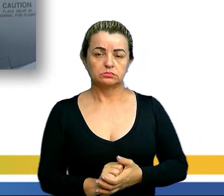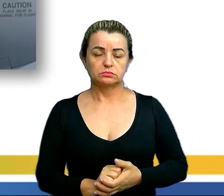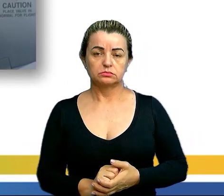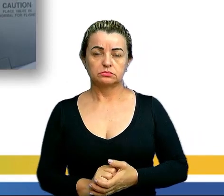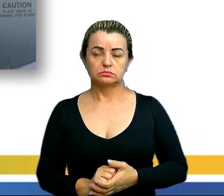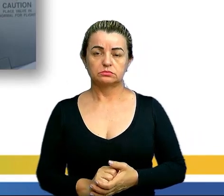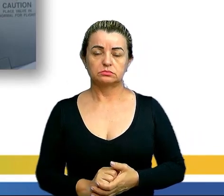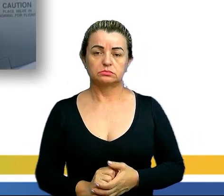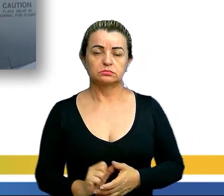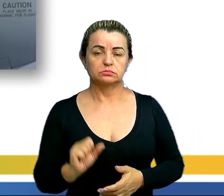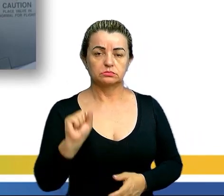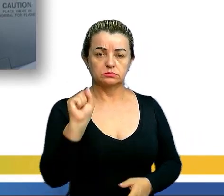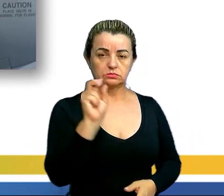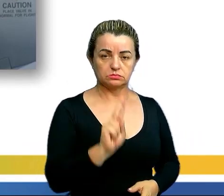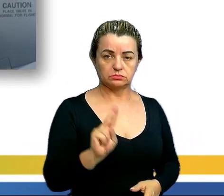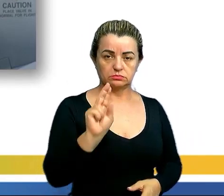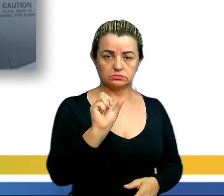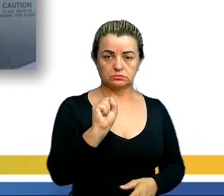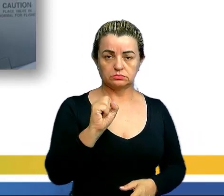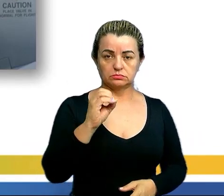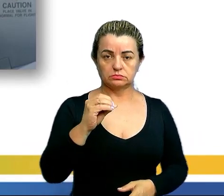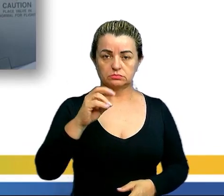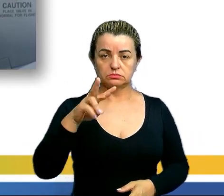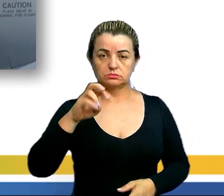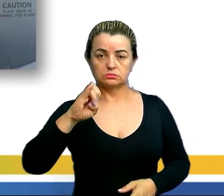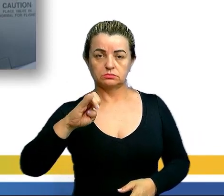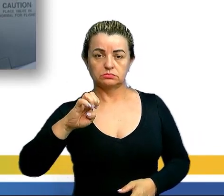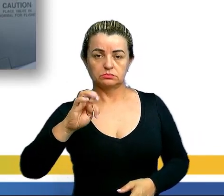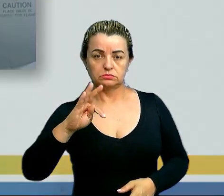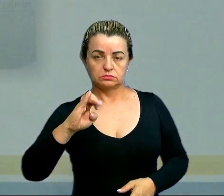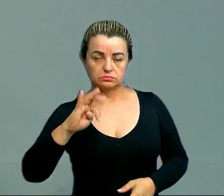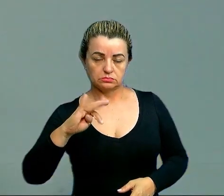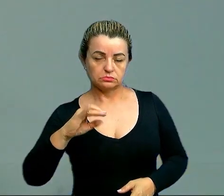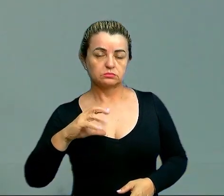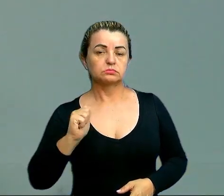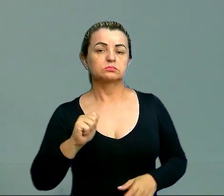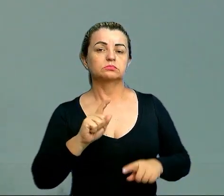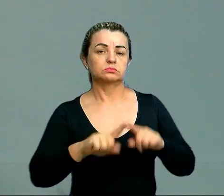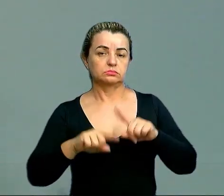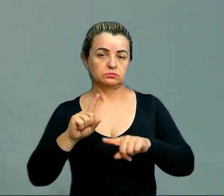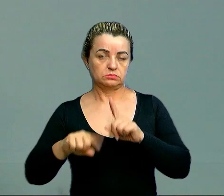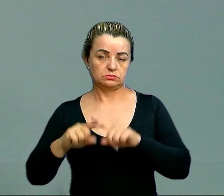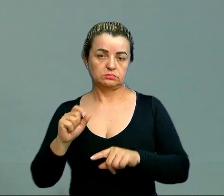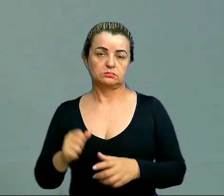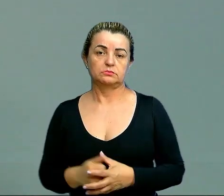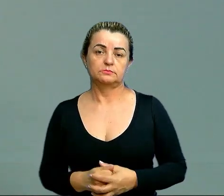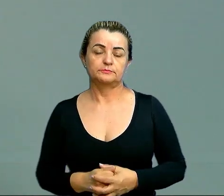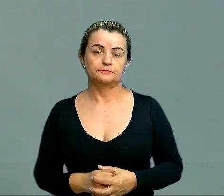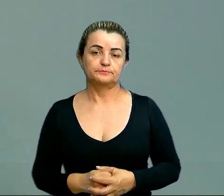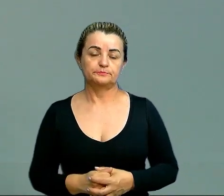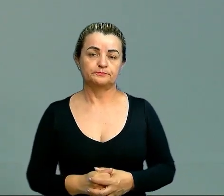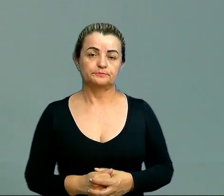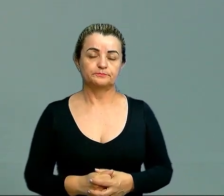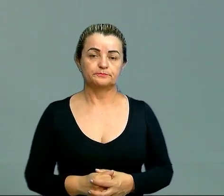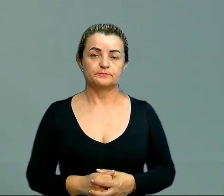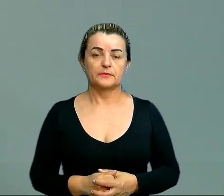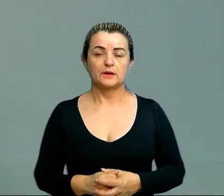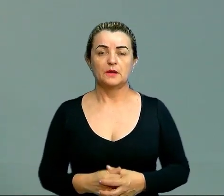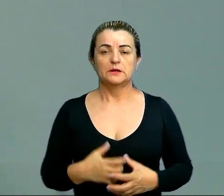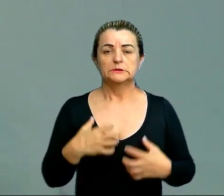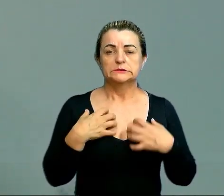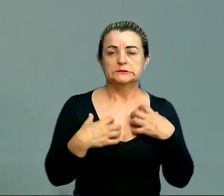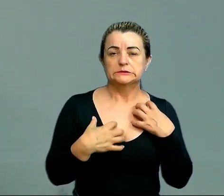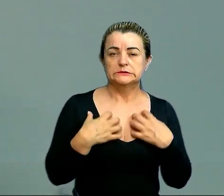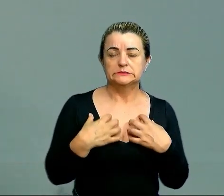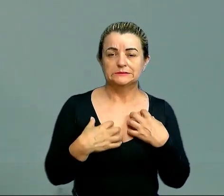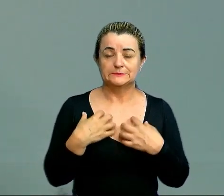Soviética também desenvolve inúmeros armamentos, né, de altíssima tecnologia nesse período. As tensões que